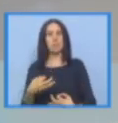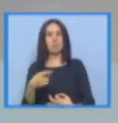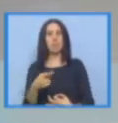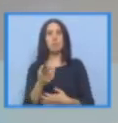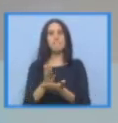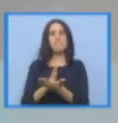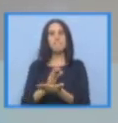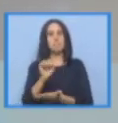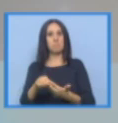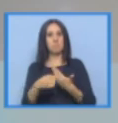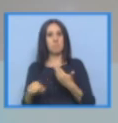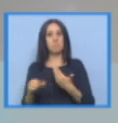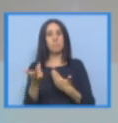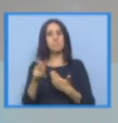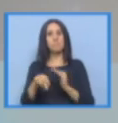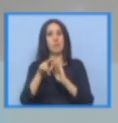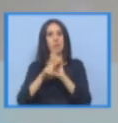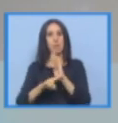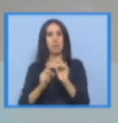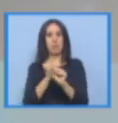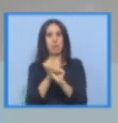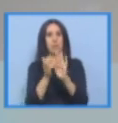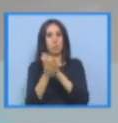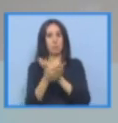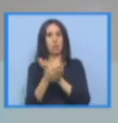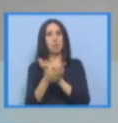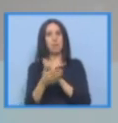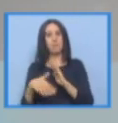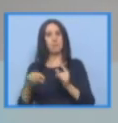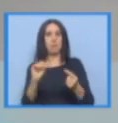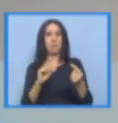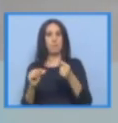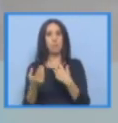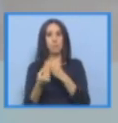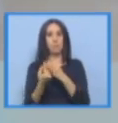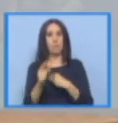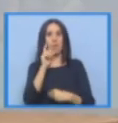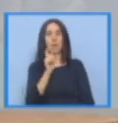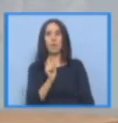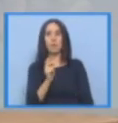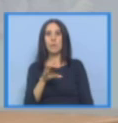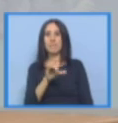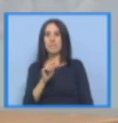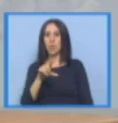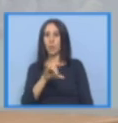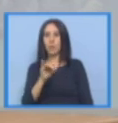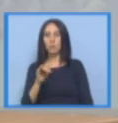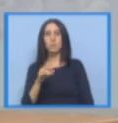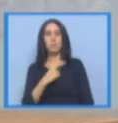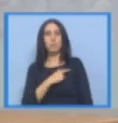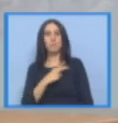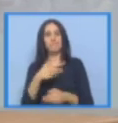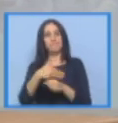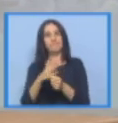não em causa perante as regras laborais que estão em debate. Está connosco Eunice Lourenço, chefe de redação